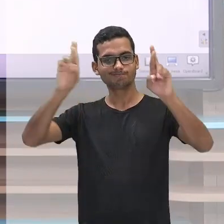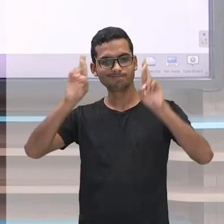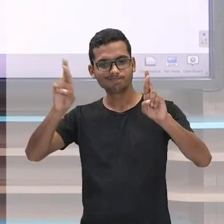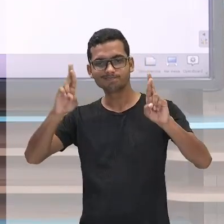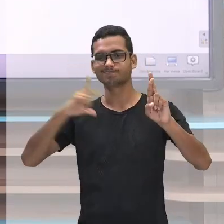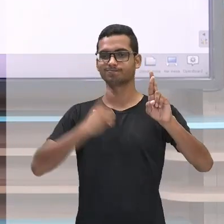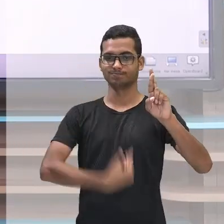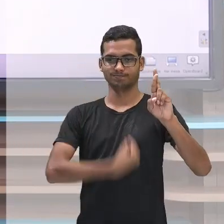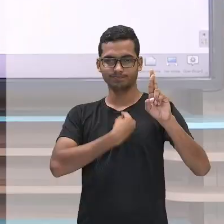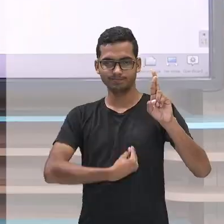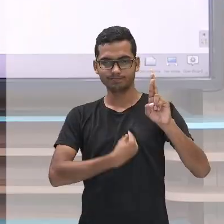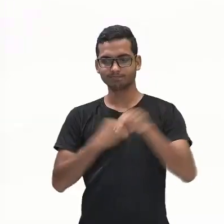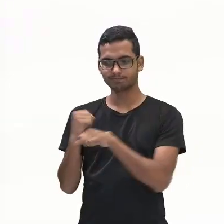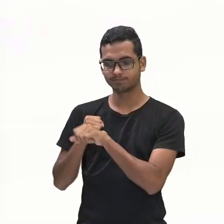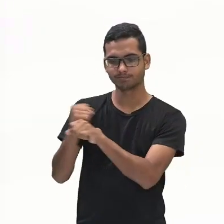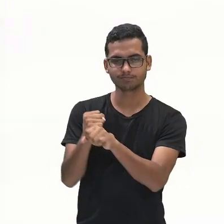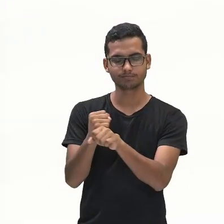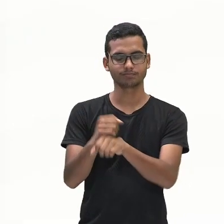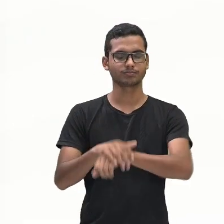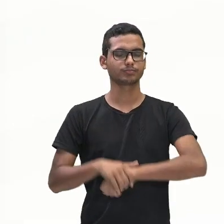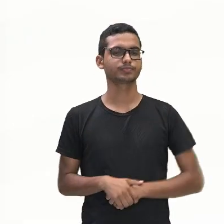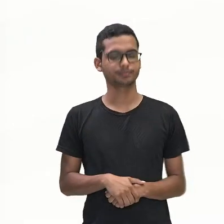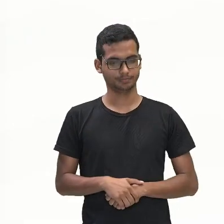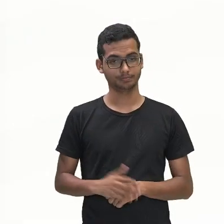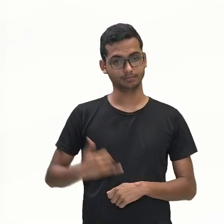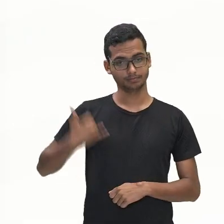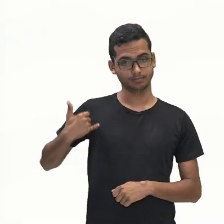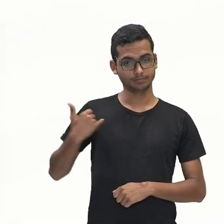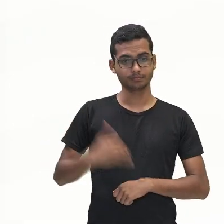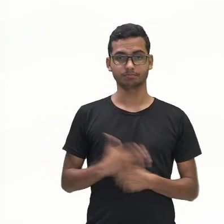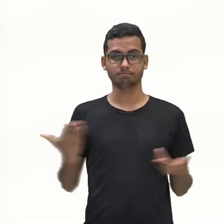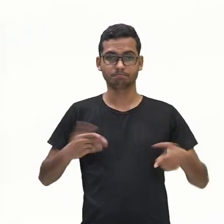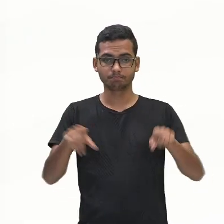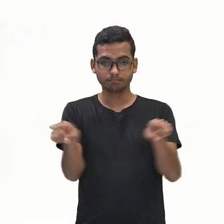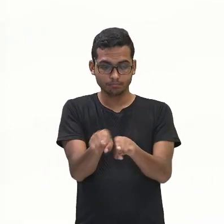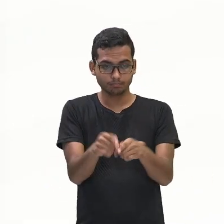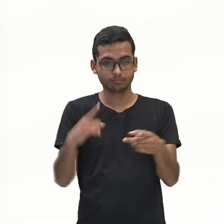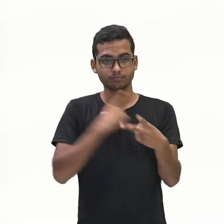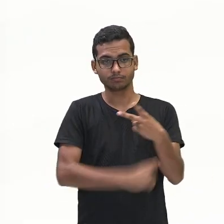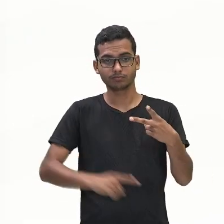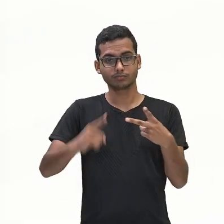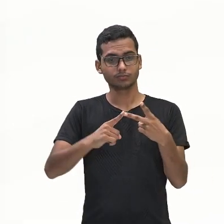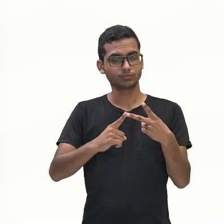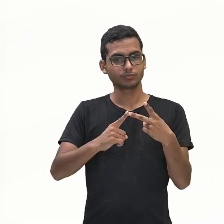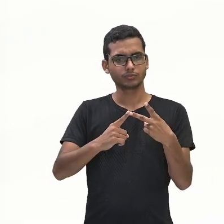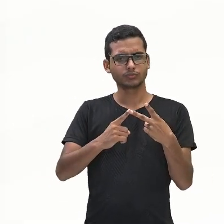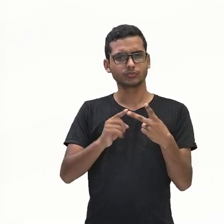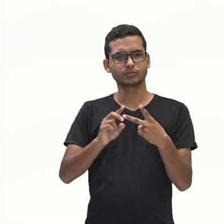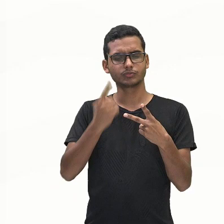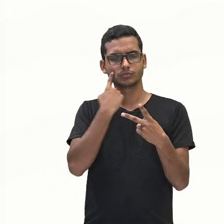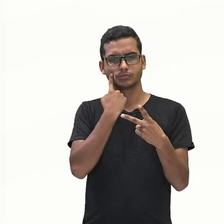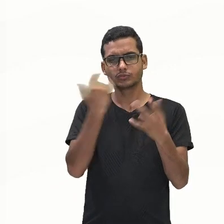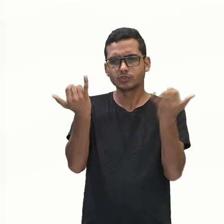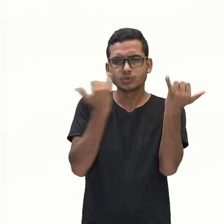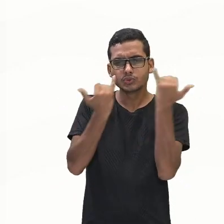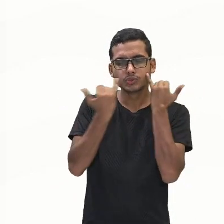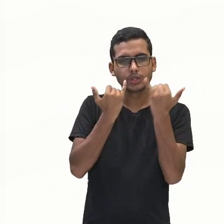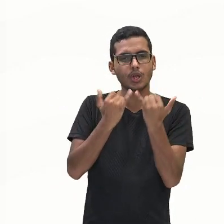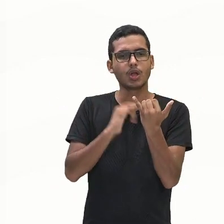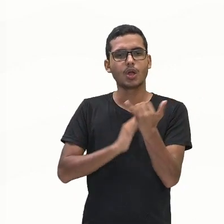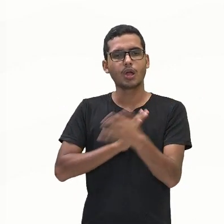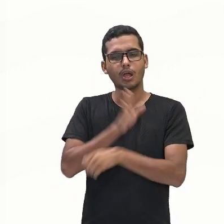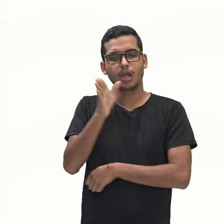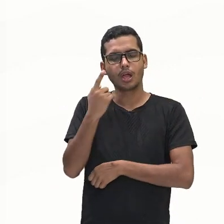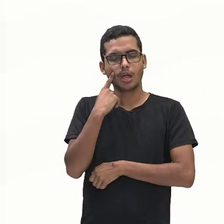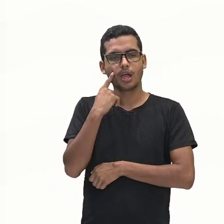nós temos o acesso ao conhecimento, onde nós iremos aqui, olha, analisar